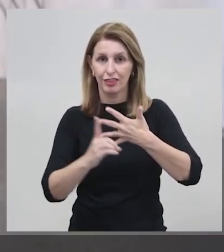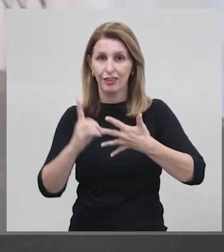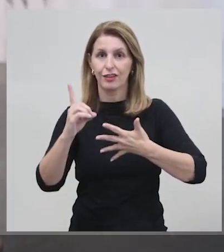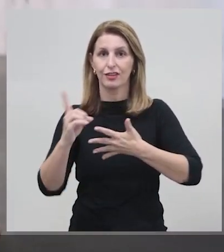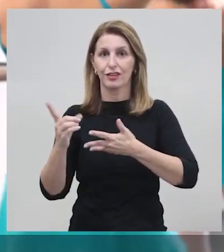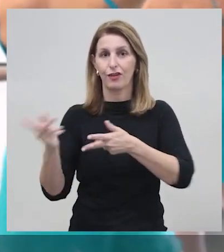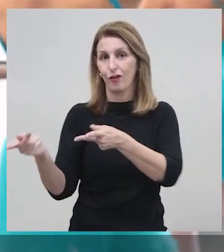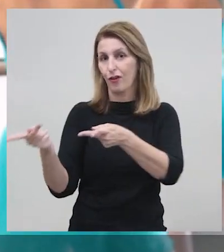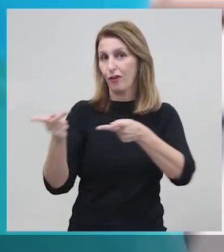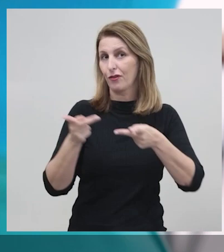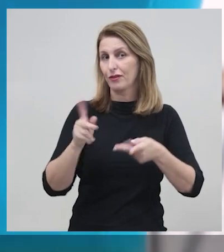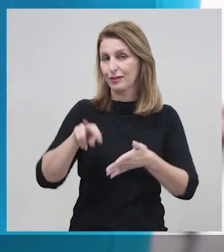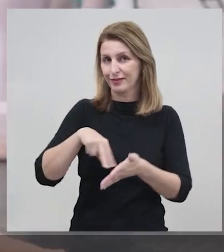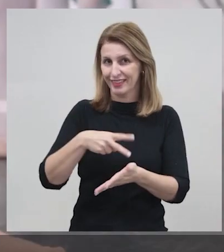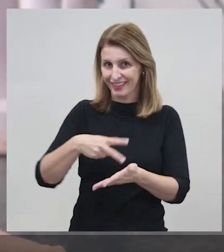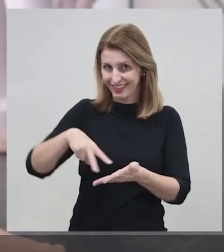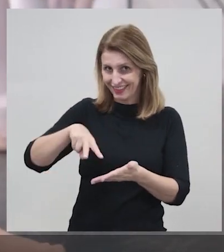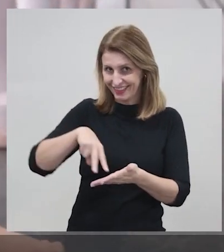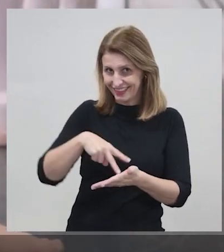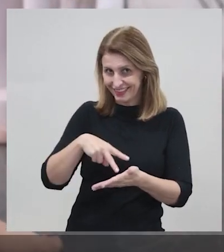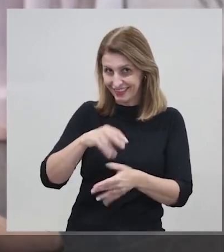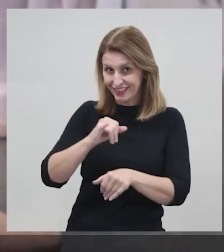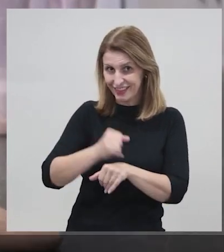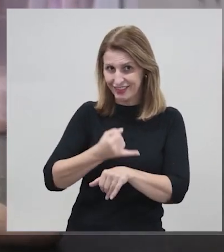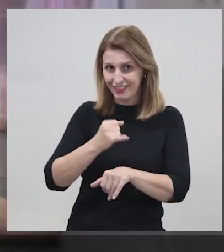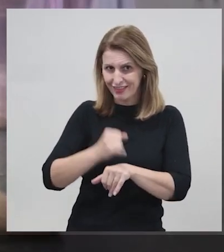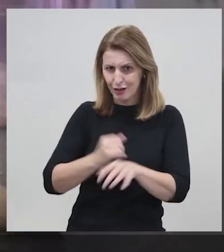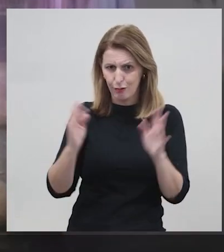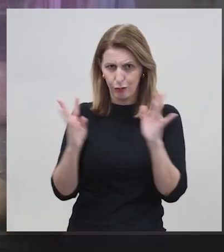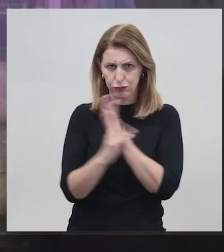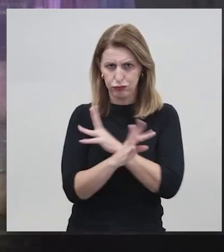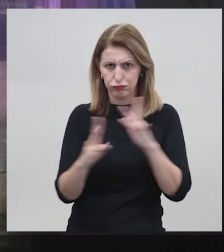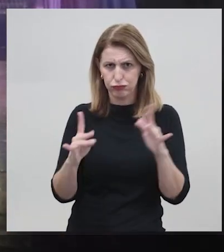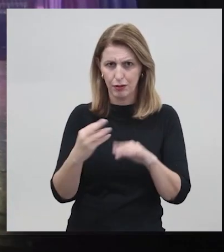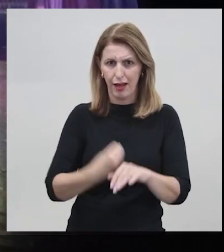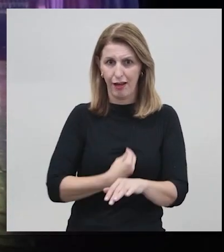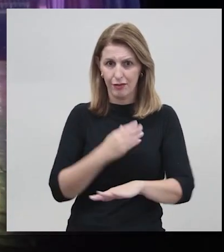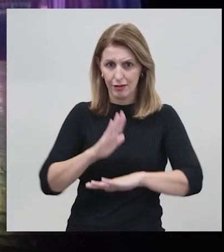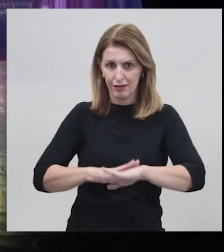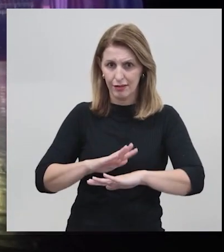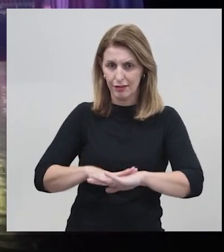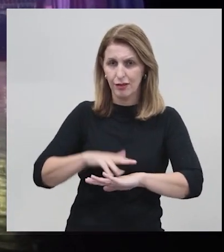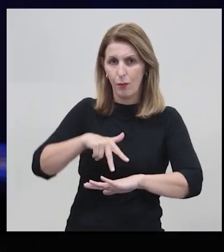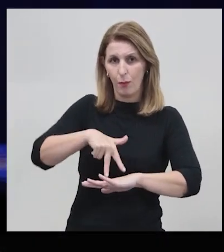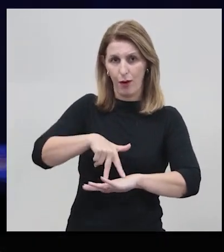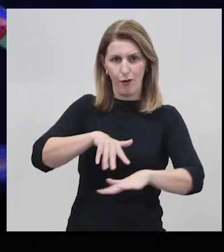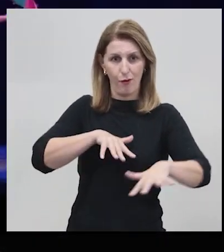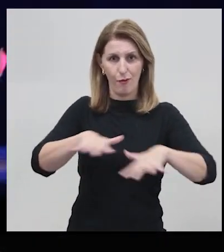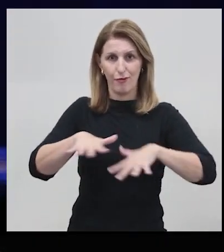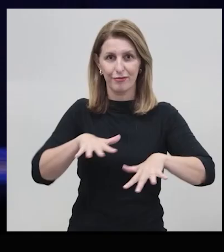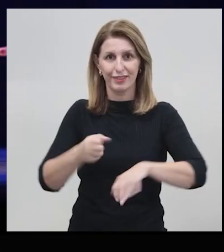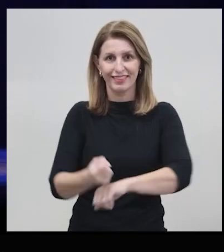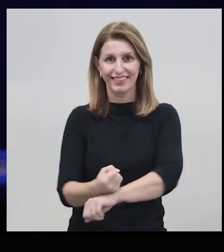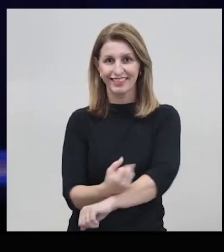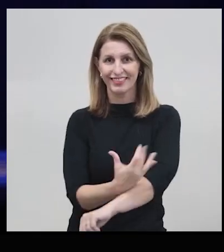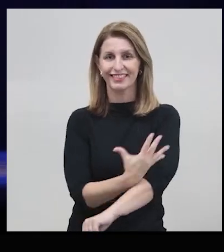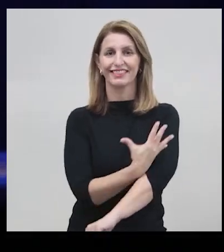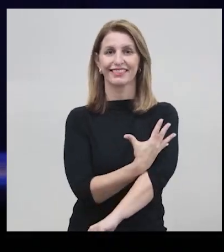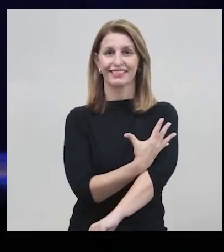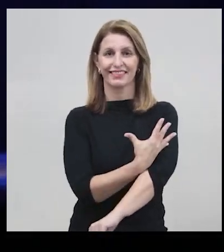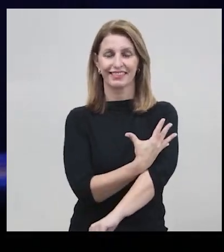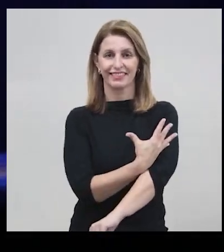sim, um convite para a dança. Numa Joinville dinâmica, em que a vida vira um palco de movimento e